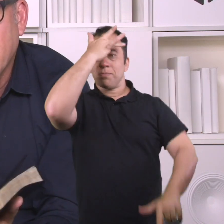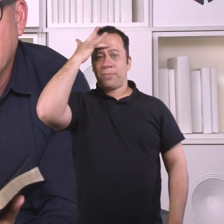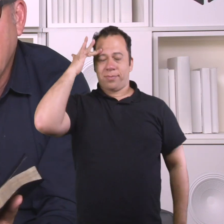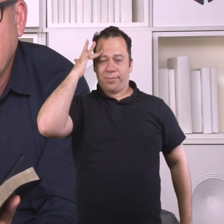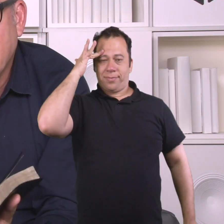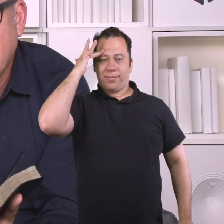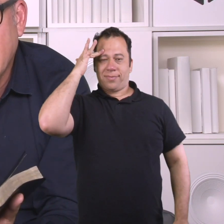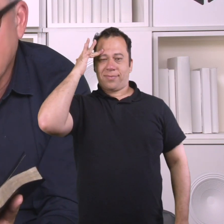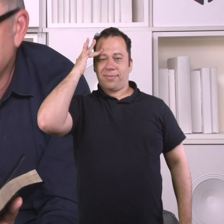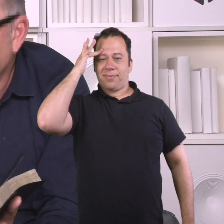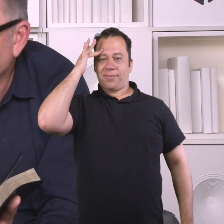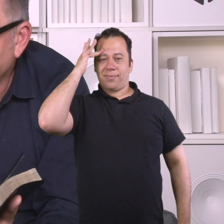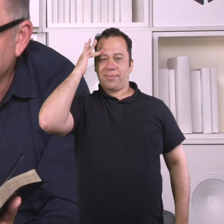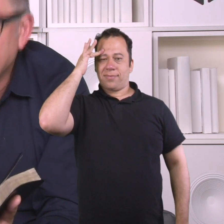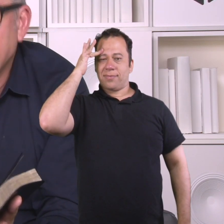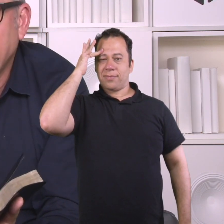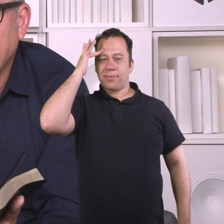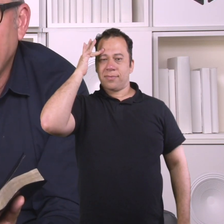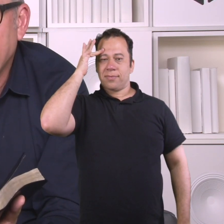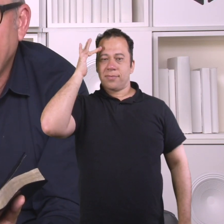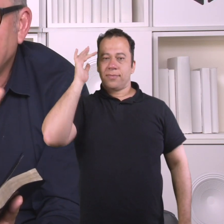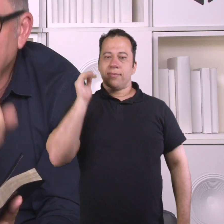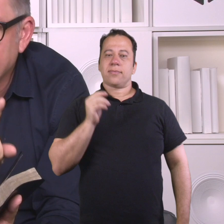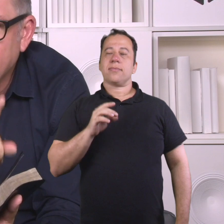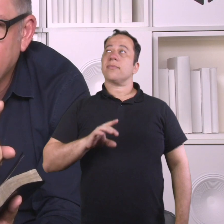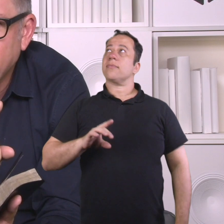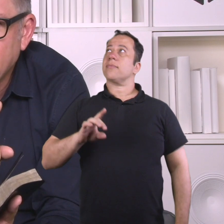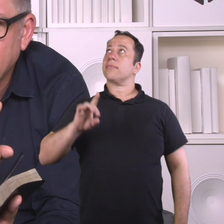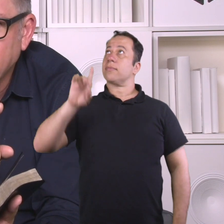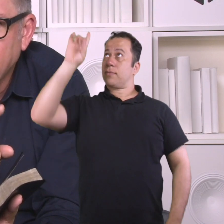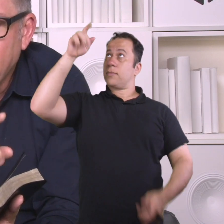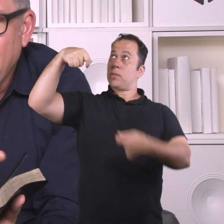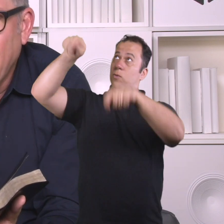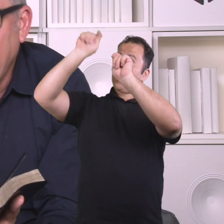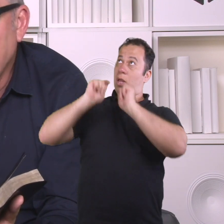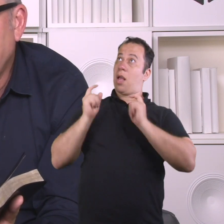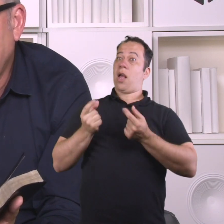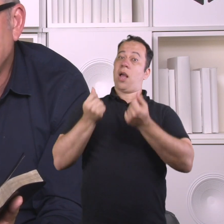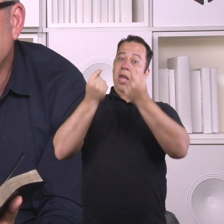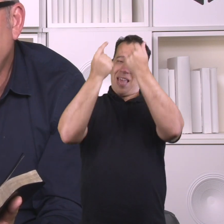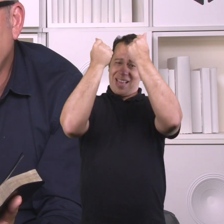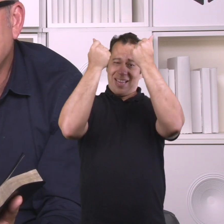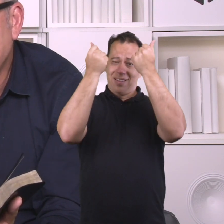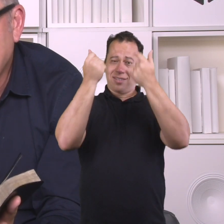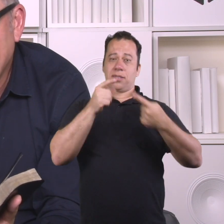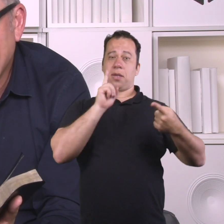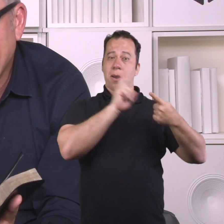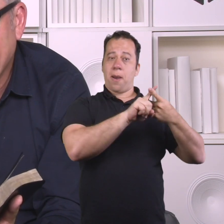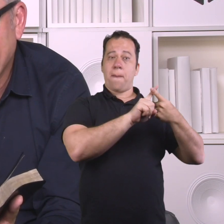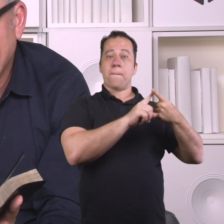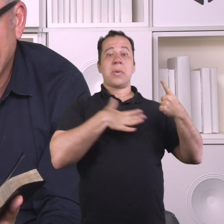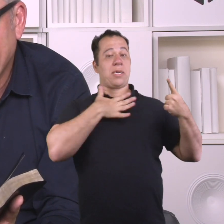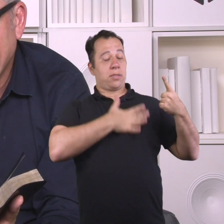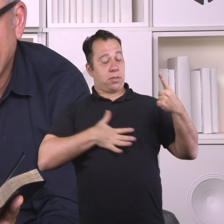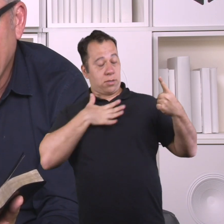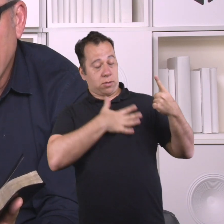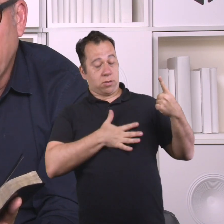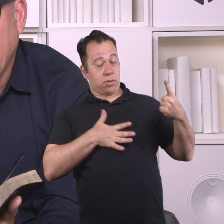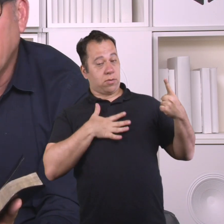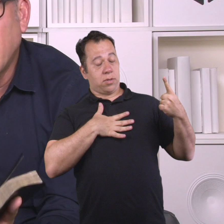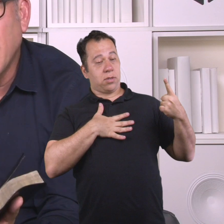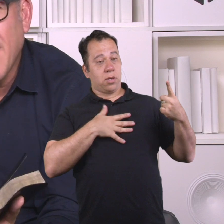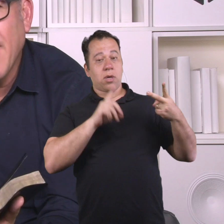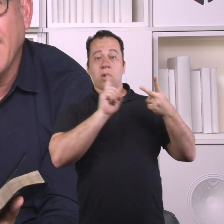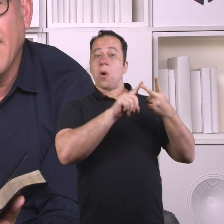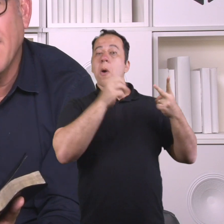que Deus nos dá riquezas para nós, para a nossa satisfação e para as boas obras.